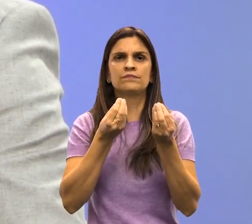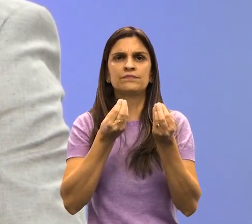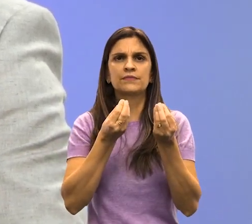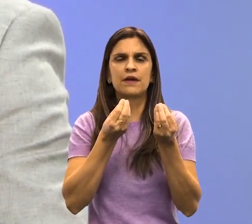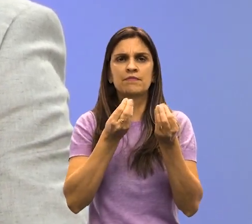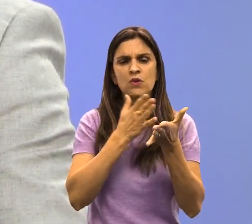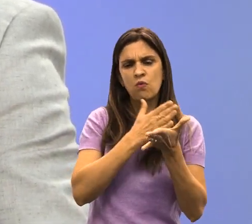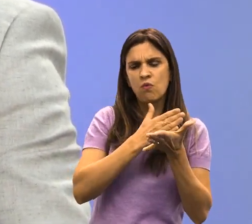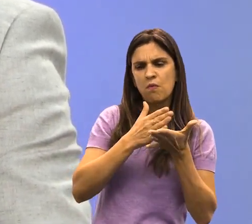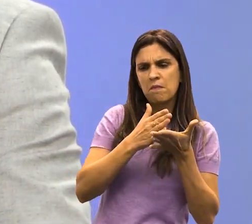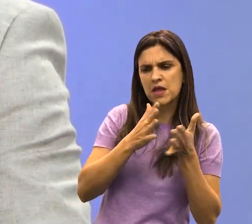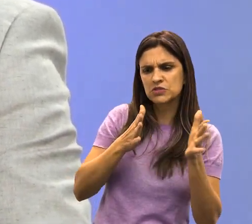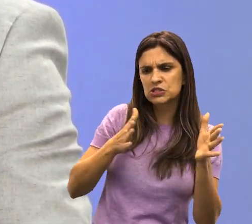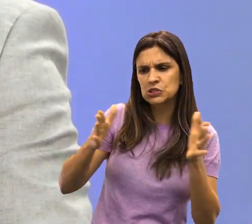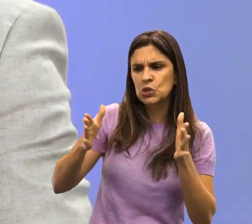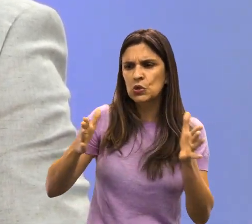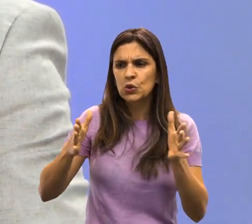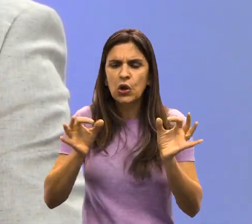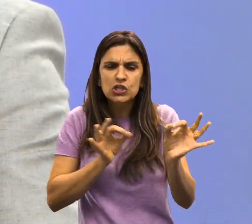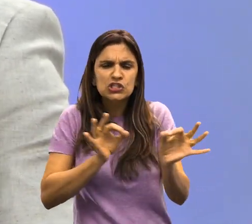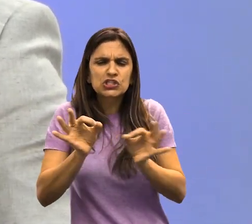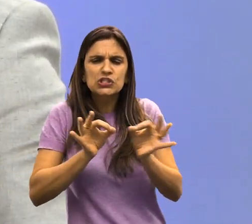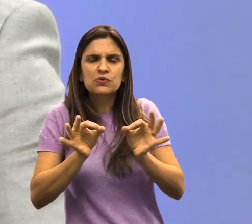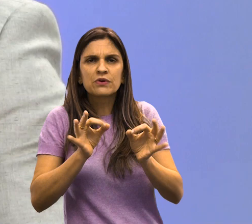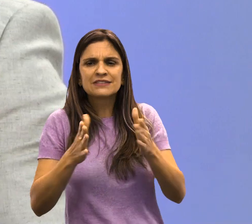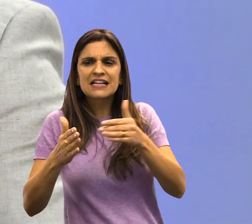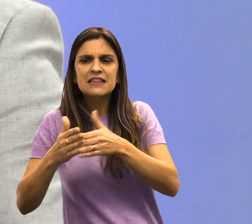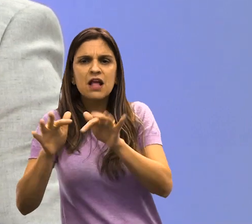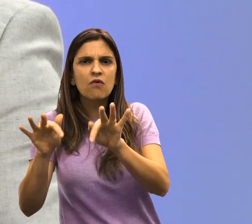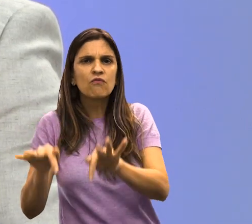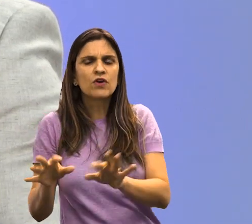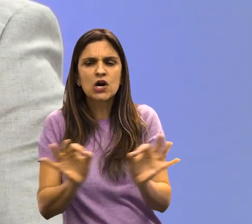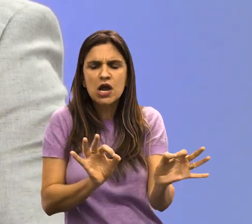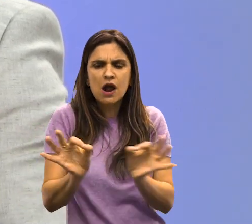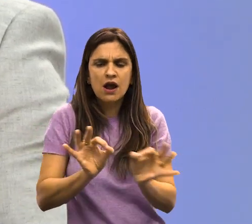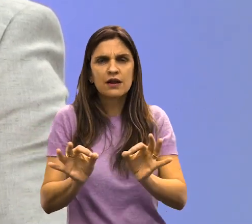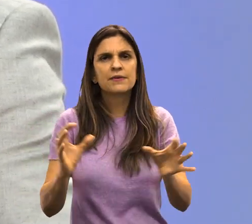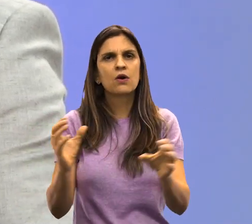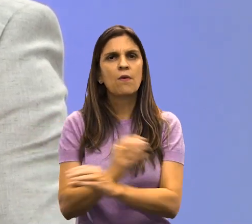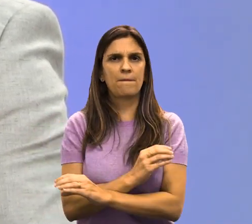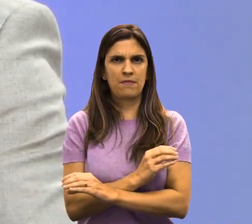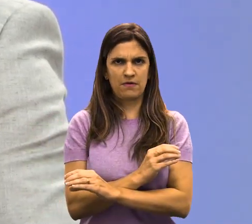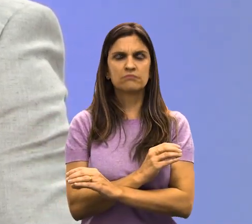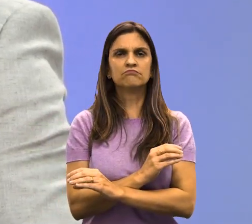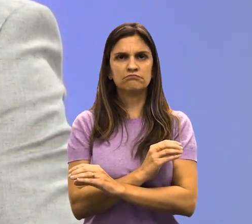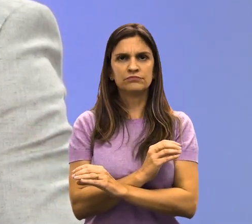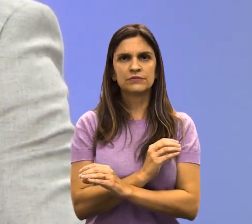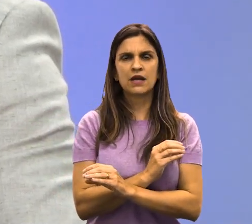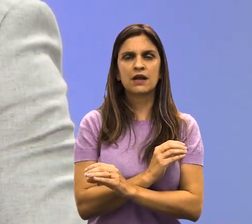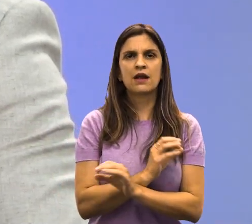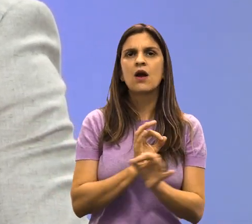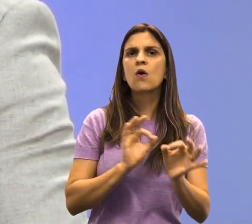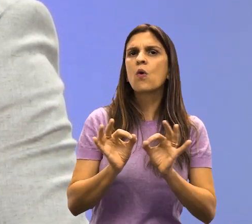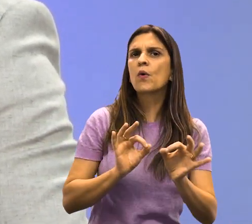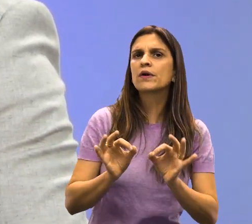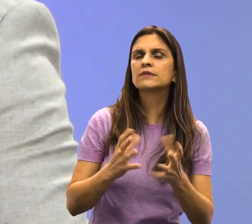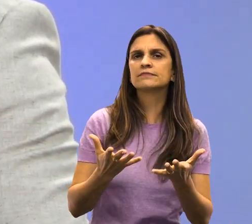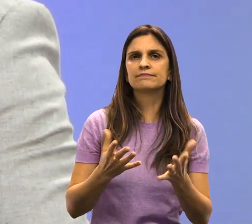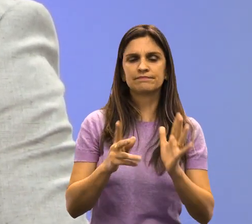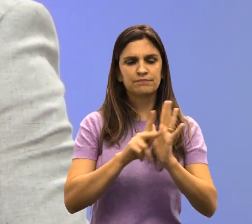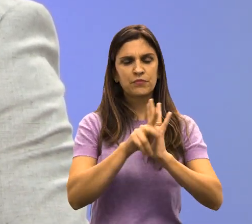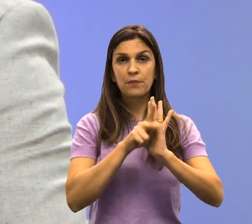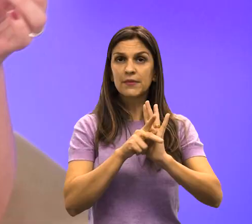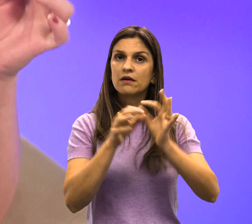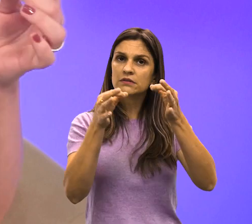né, para você ter uma ideia da montagem e também da execução desse plano